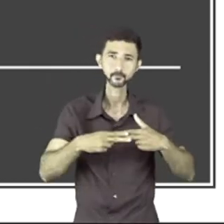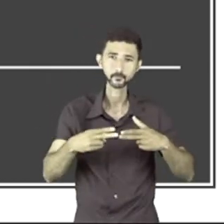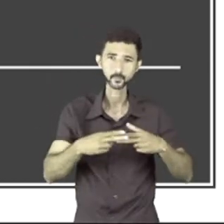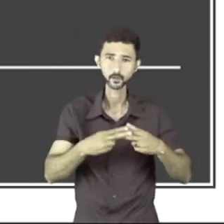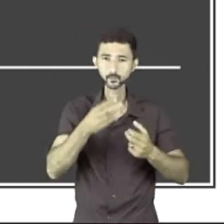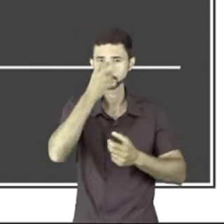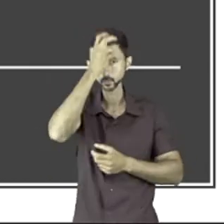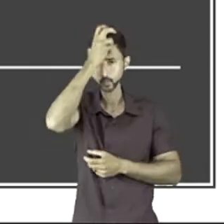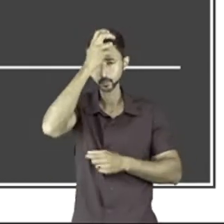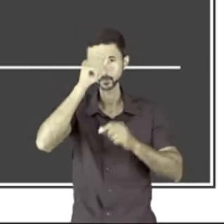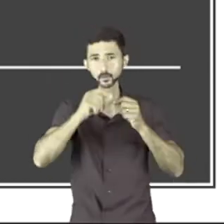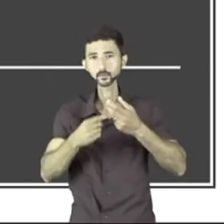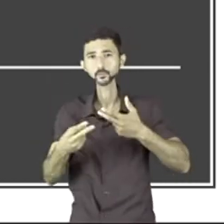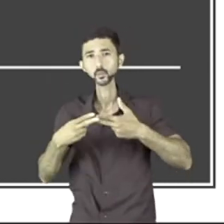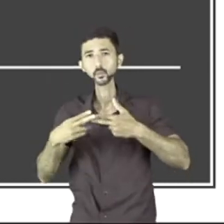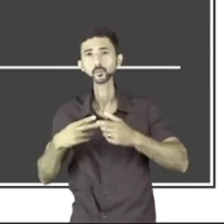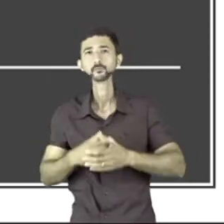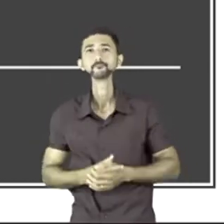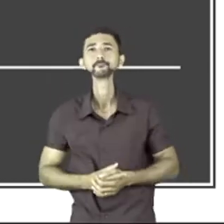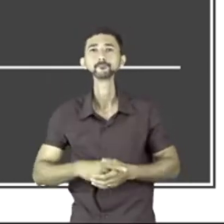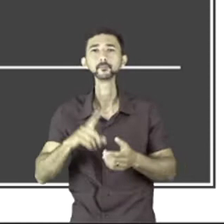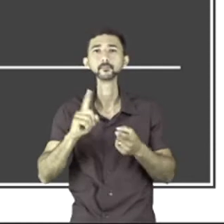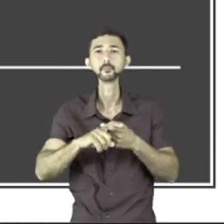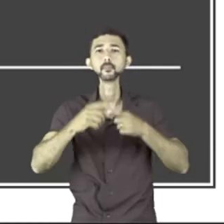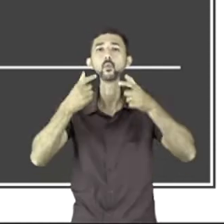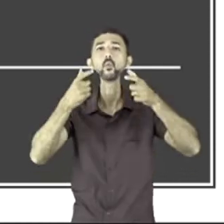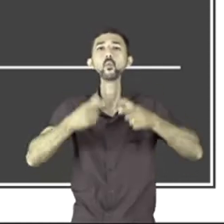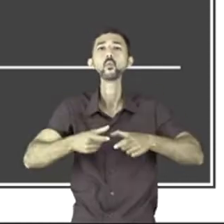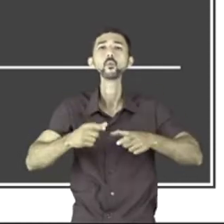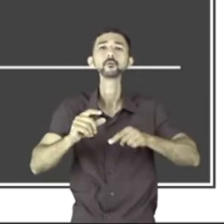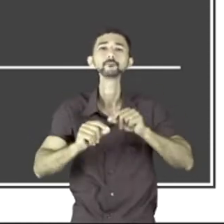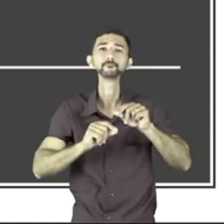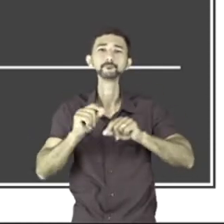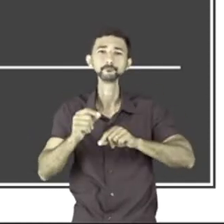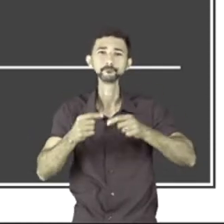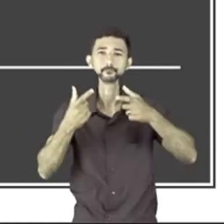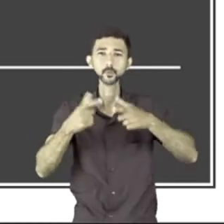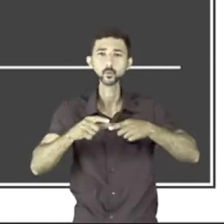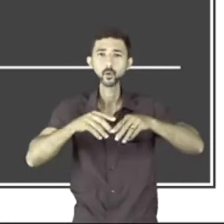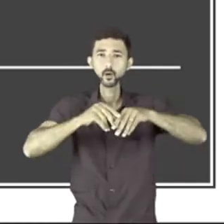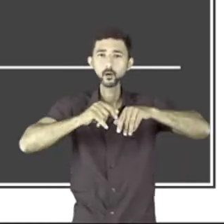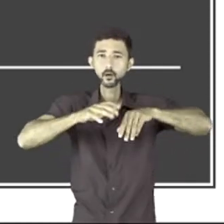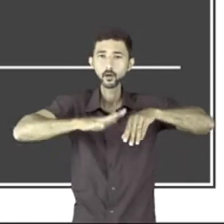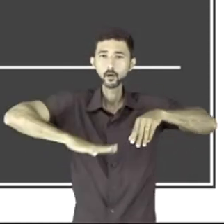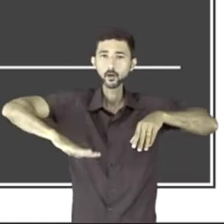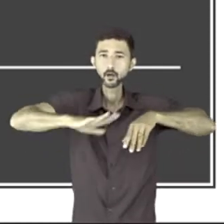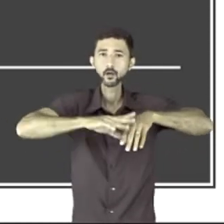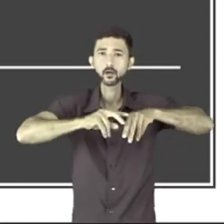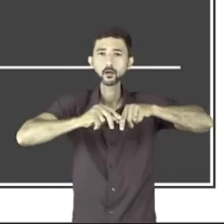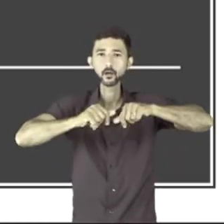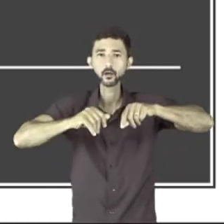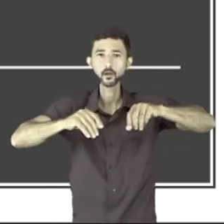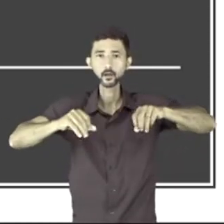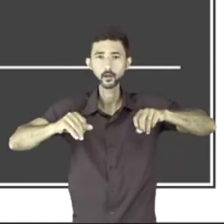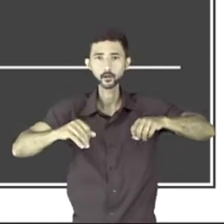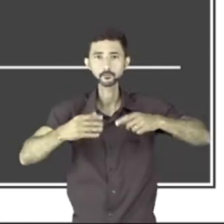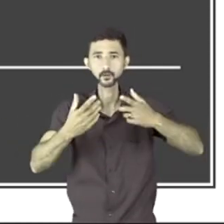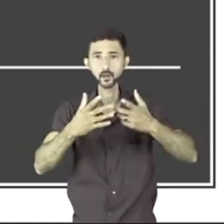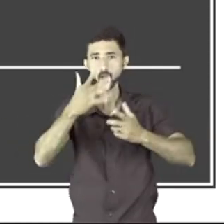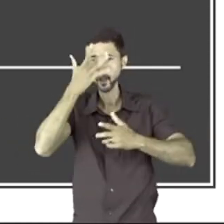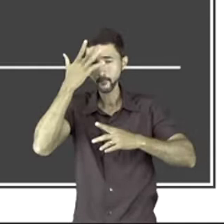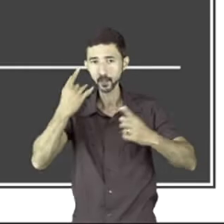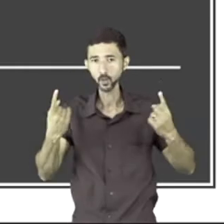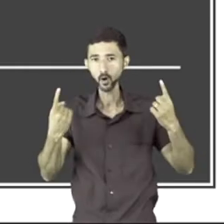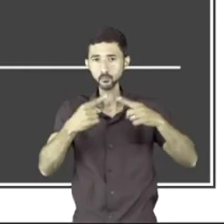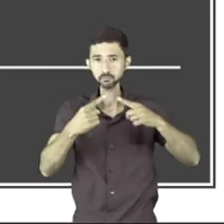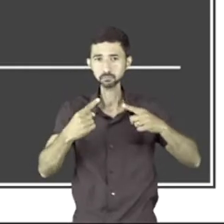essa vestimenta e o local é um local de areia, um terreno de areia onde os lutadores vão